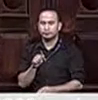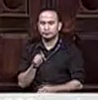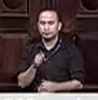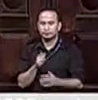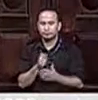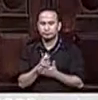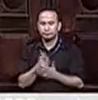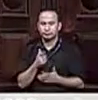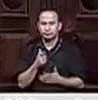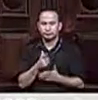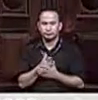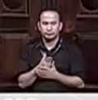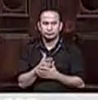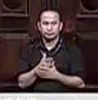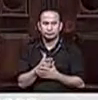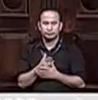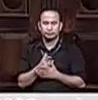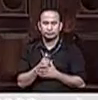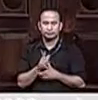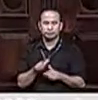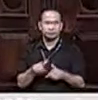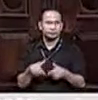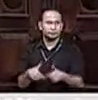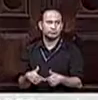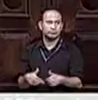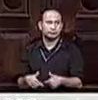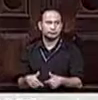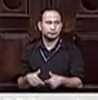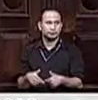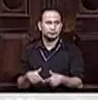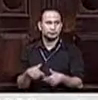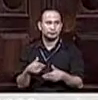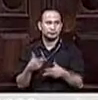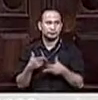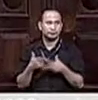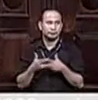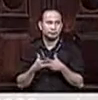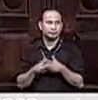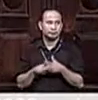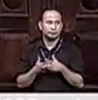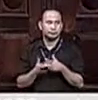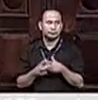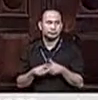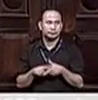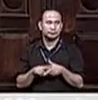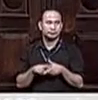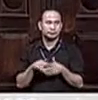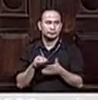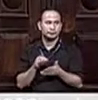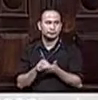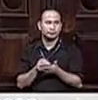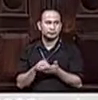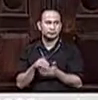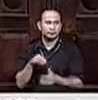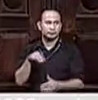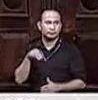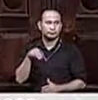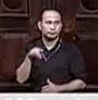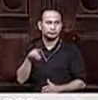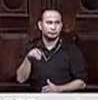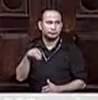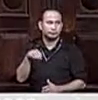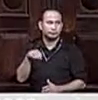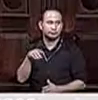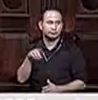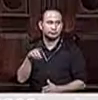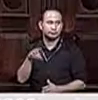primária liquidada do exercício anterior e corrige pela inflação do INPC. A contazinha é